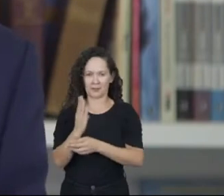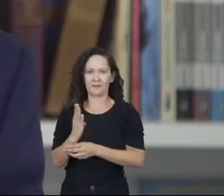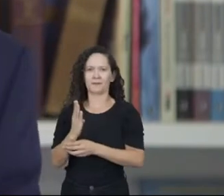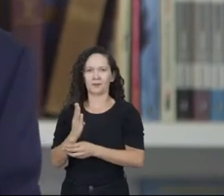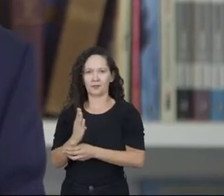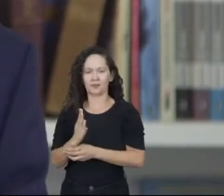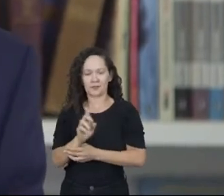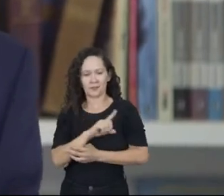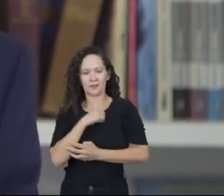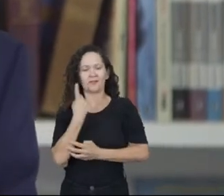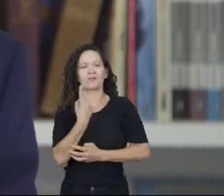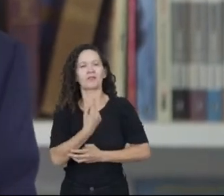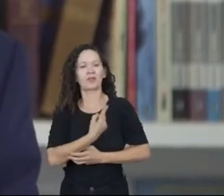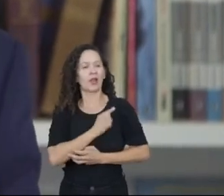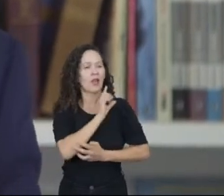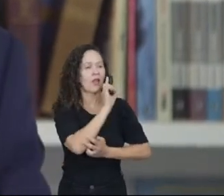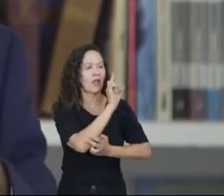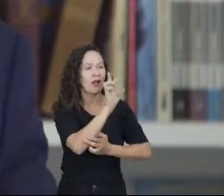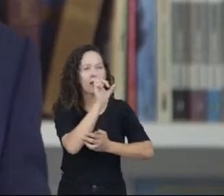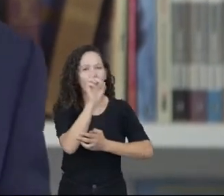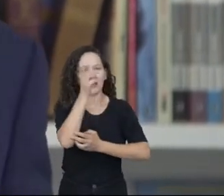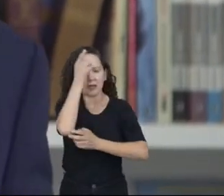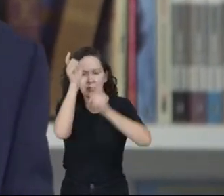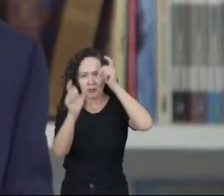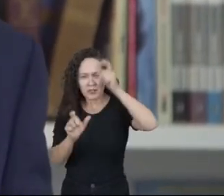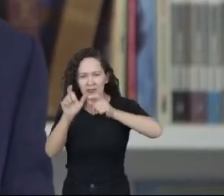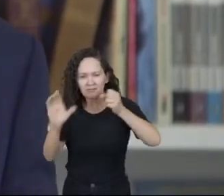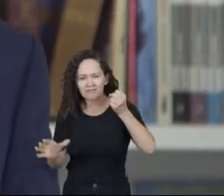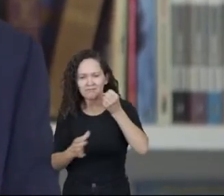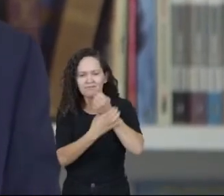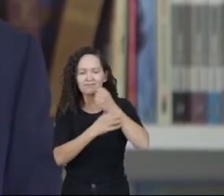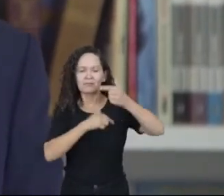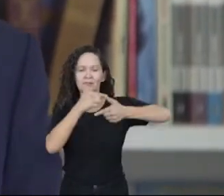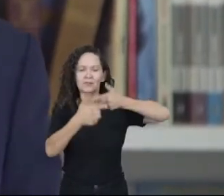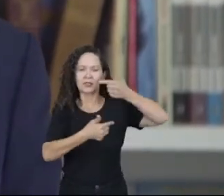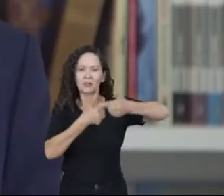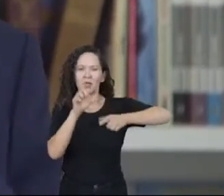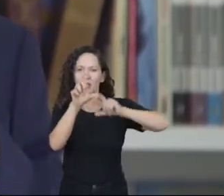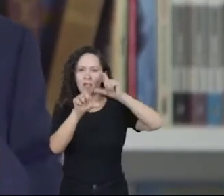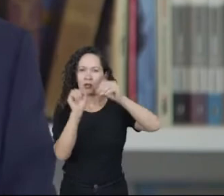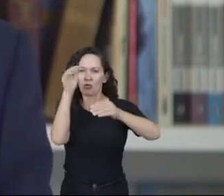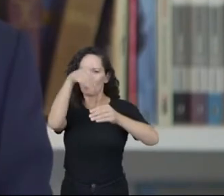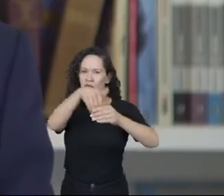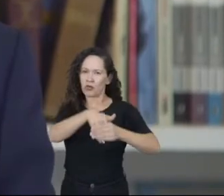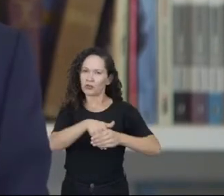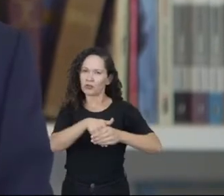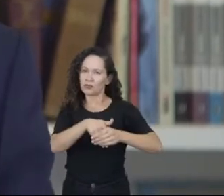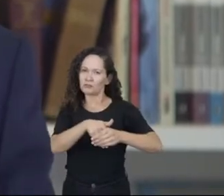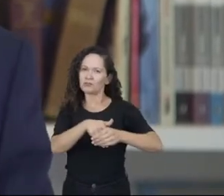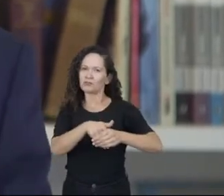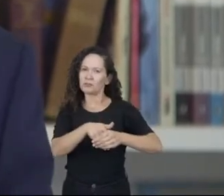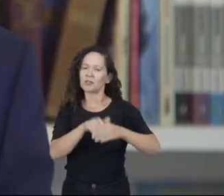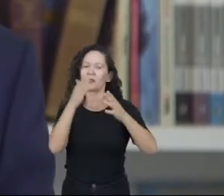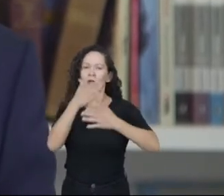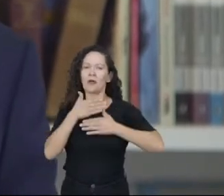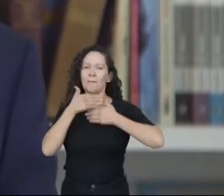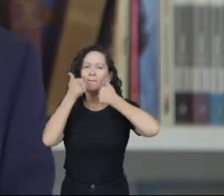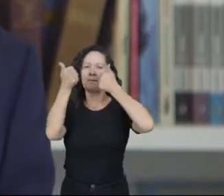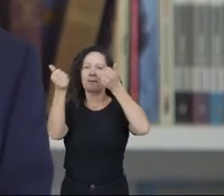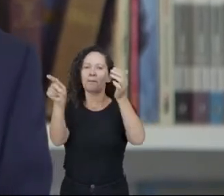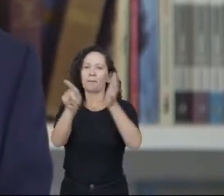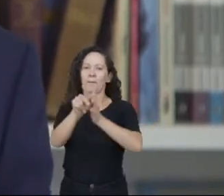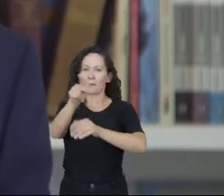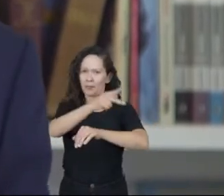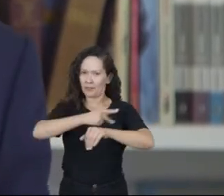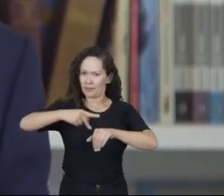a segurar trabalhar para que essa escolha seja a melhor para o país